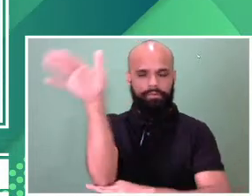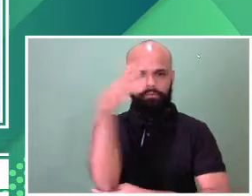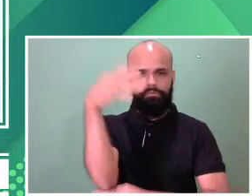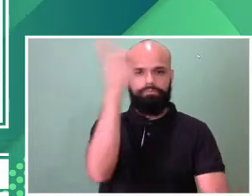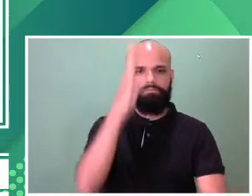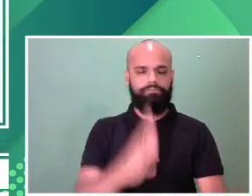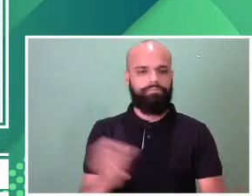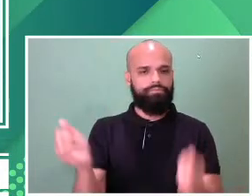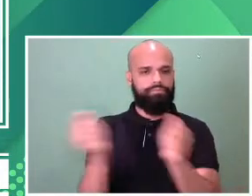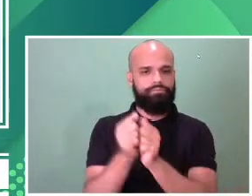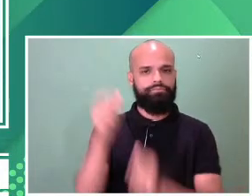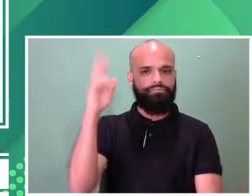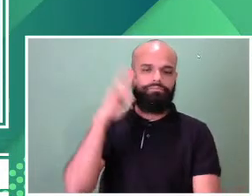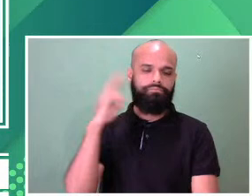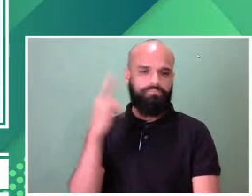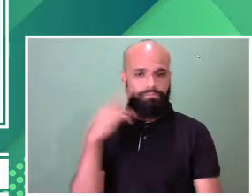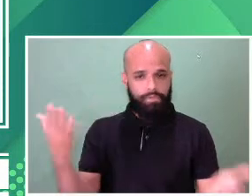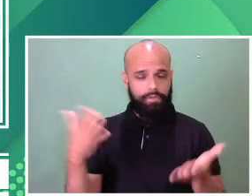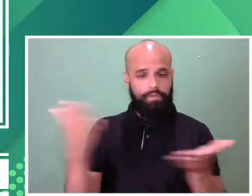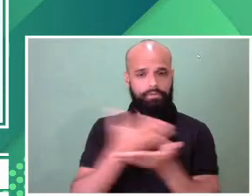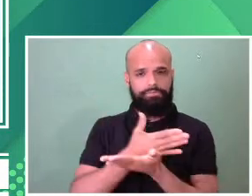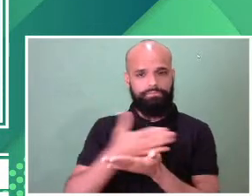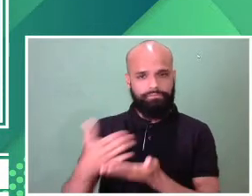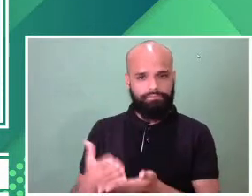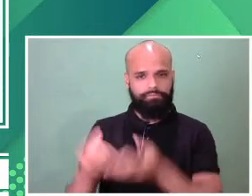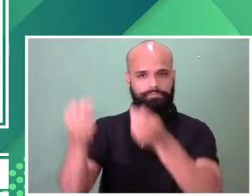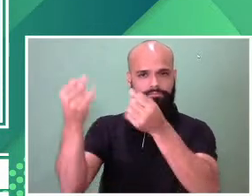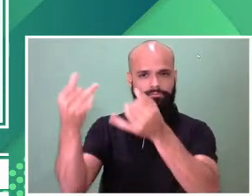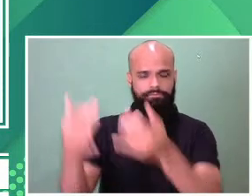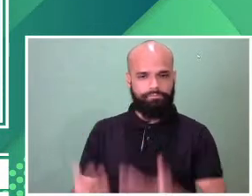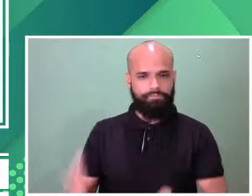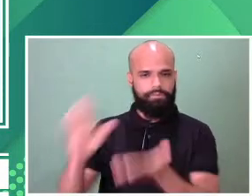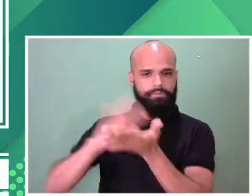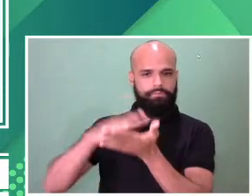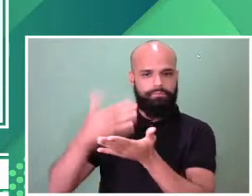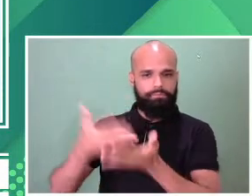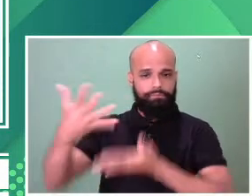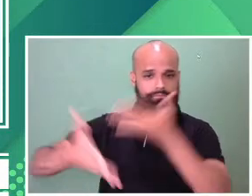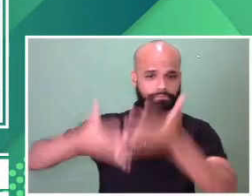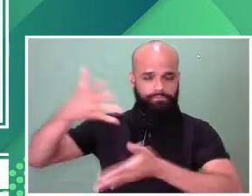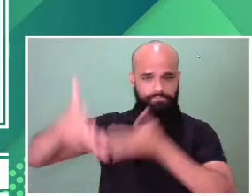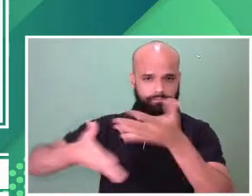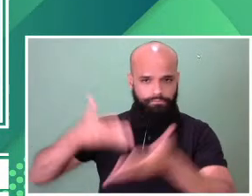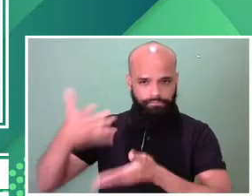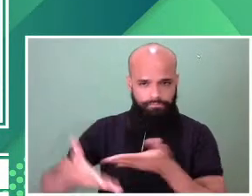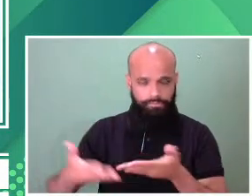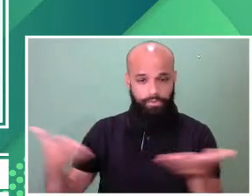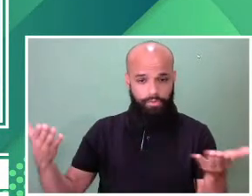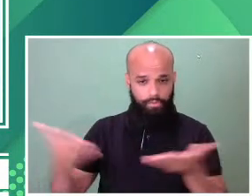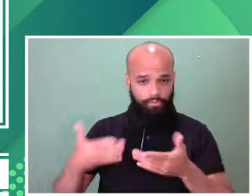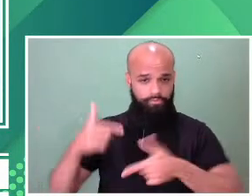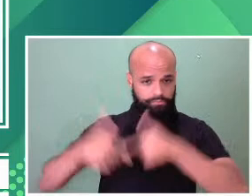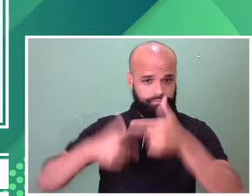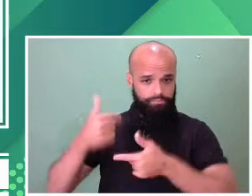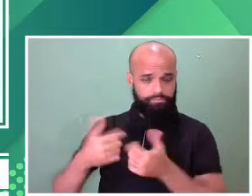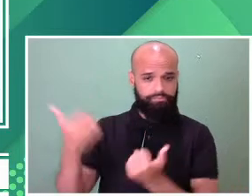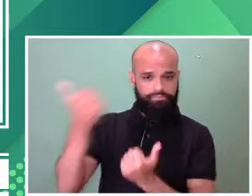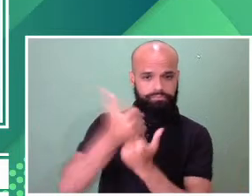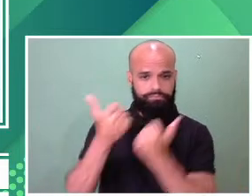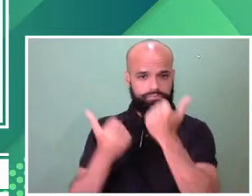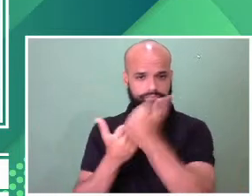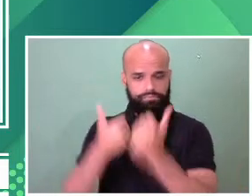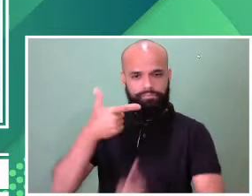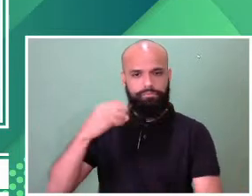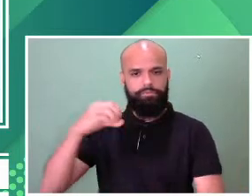de Rondônia. Agora iremos descrever os tradutores de Libras que atuarão nesse dia e se revezarão a cada